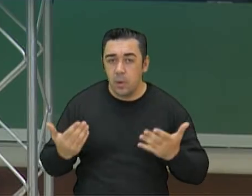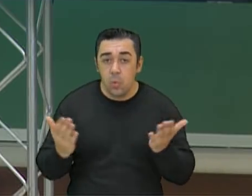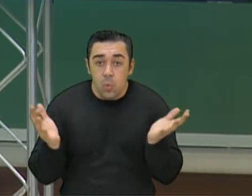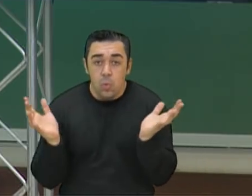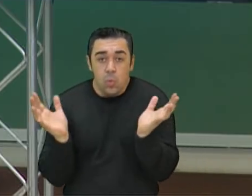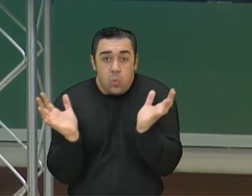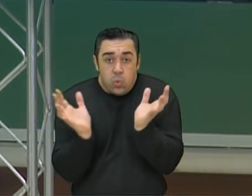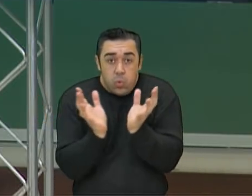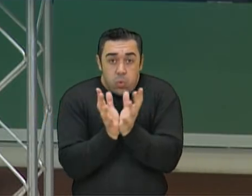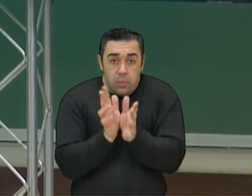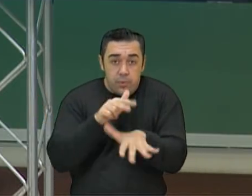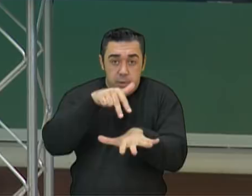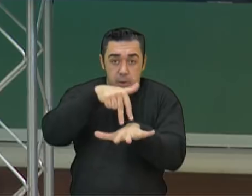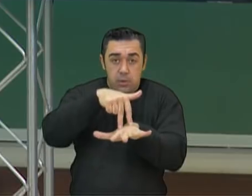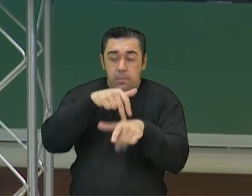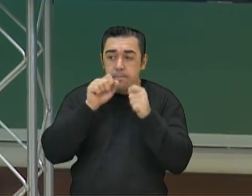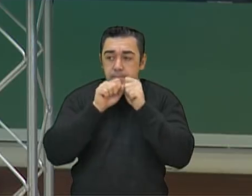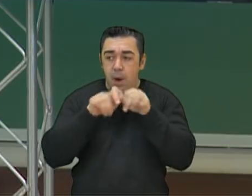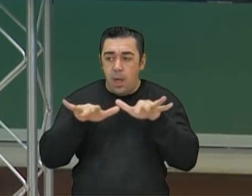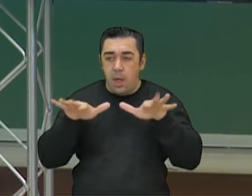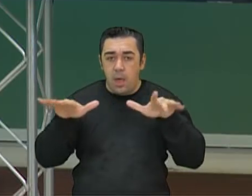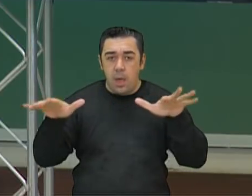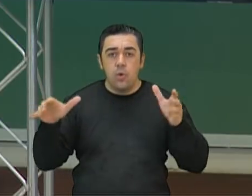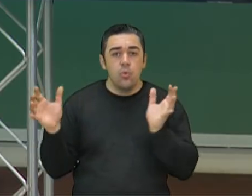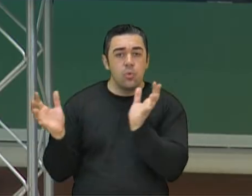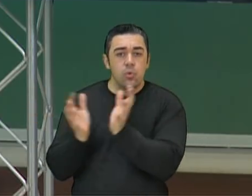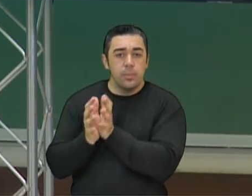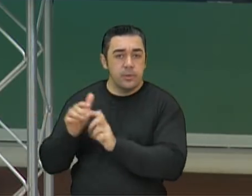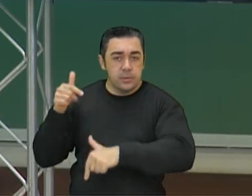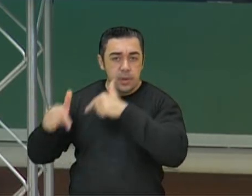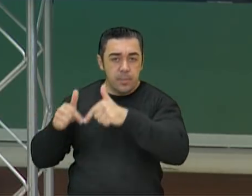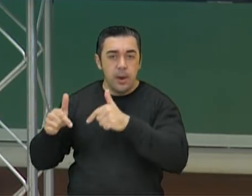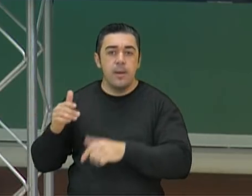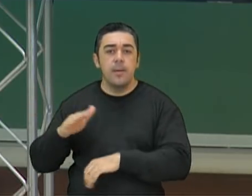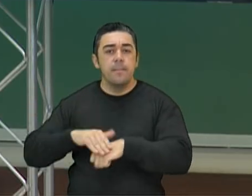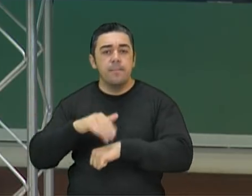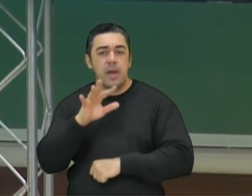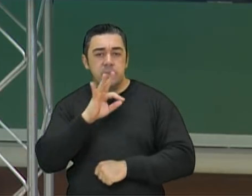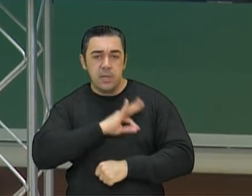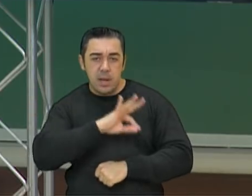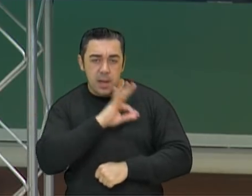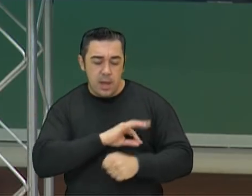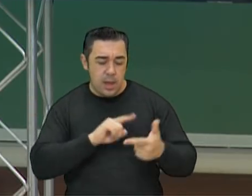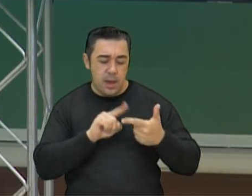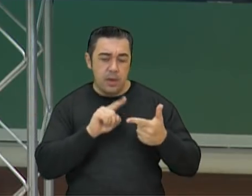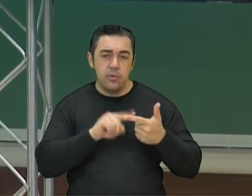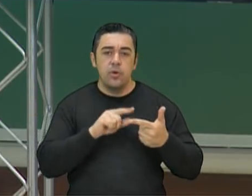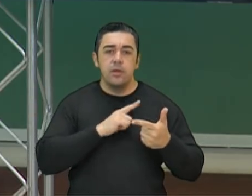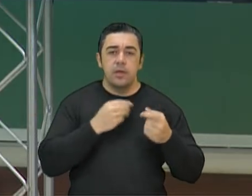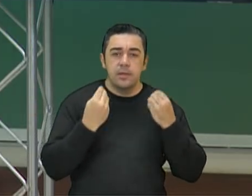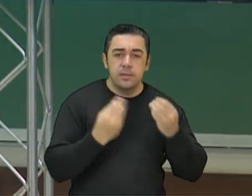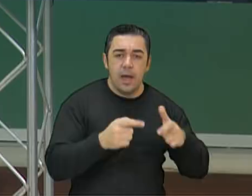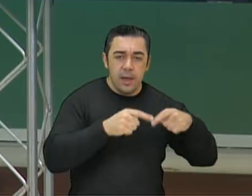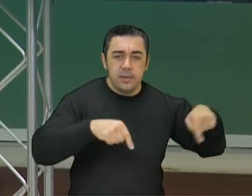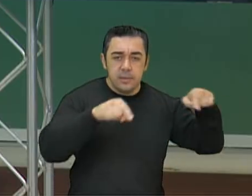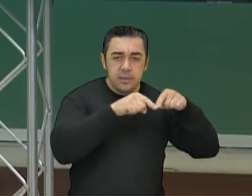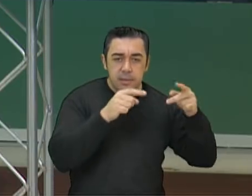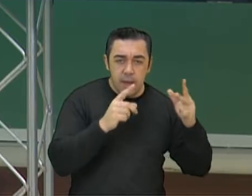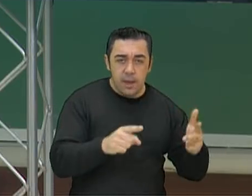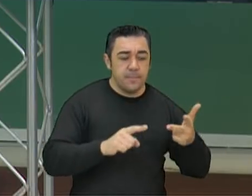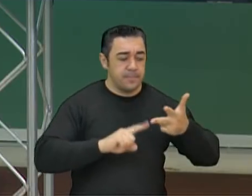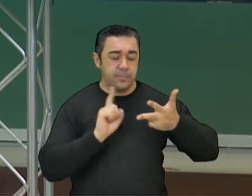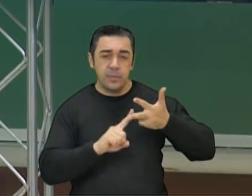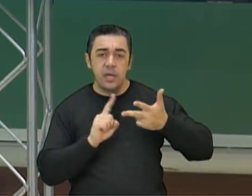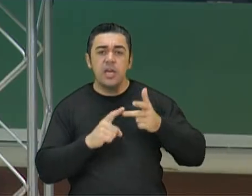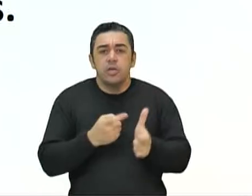nazistas aumentou entre os trabalhadores com promessas de aumentos salariais, reforma agrária e fim de dívidas